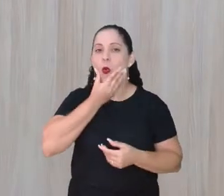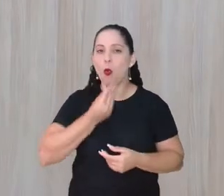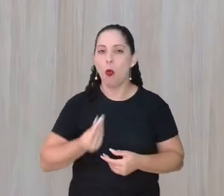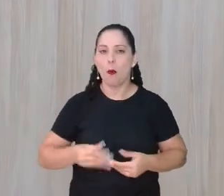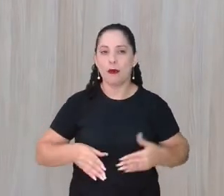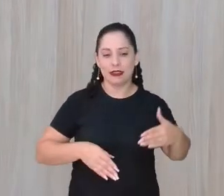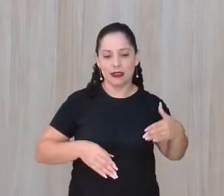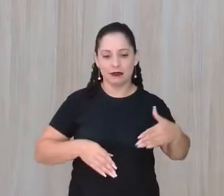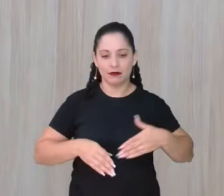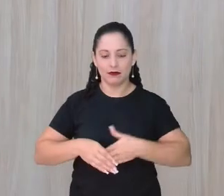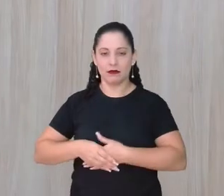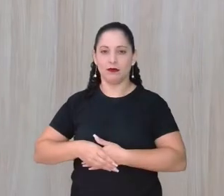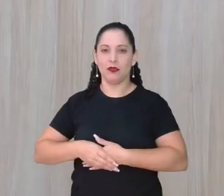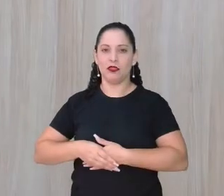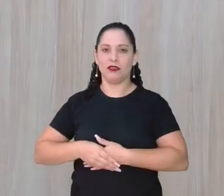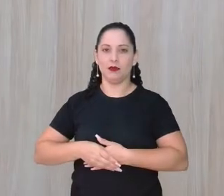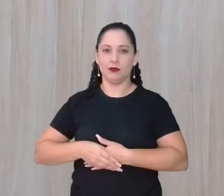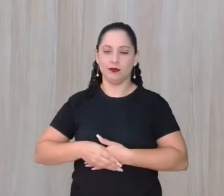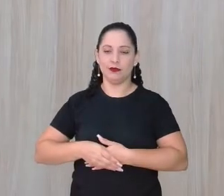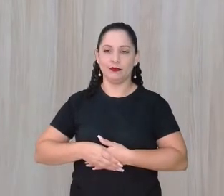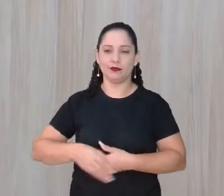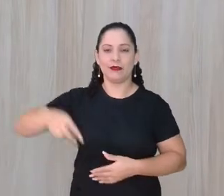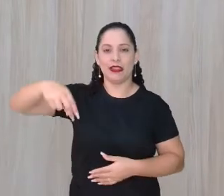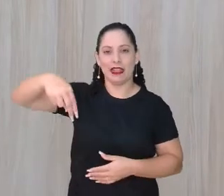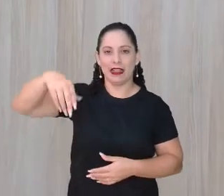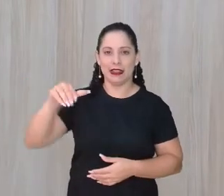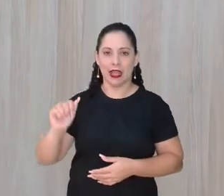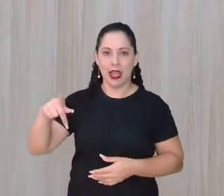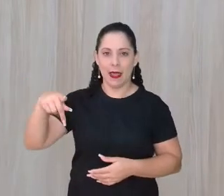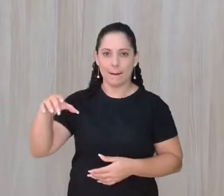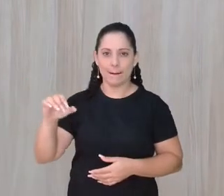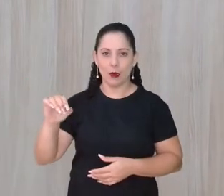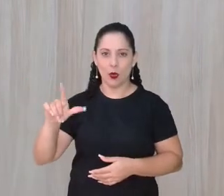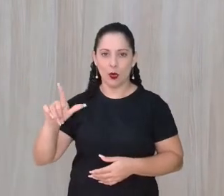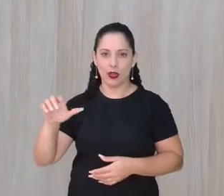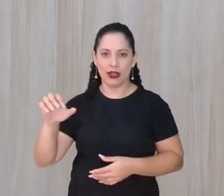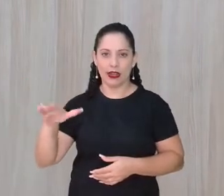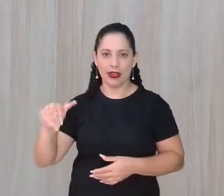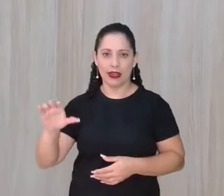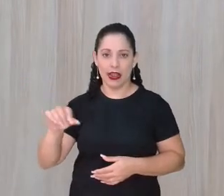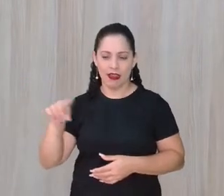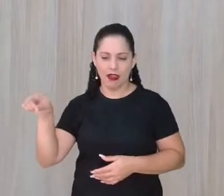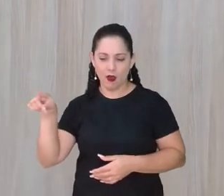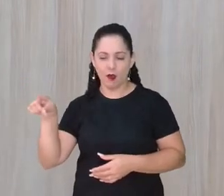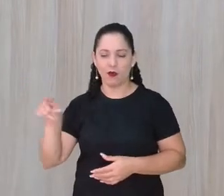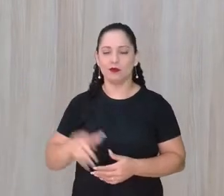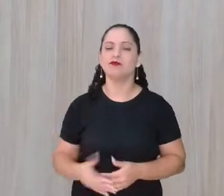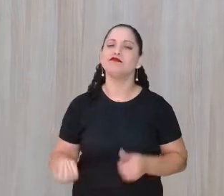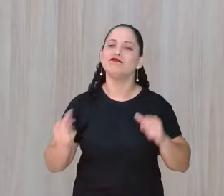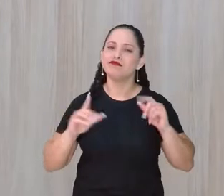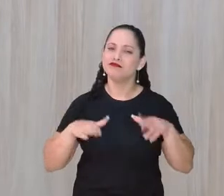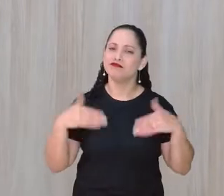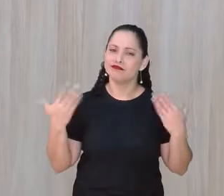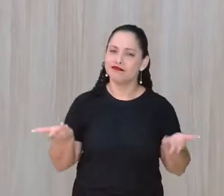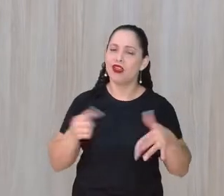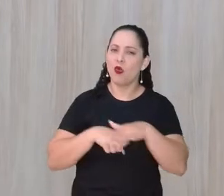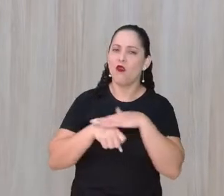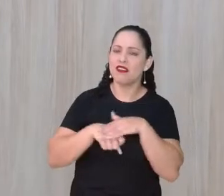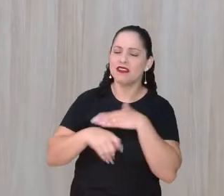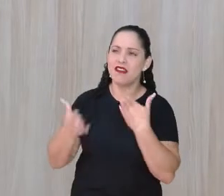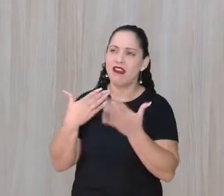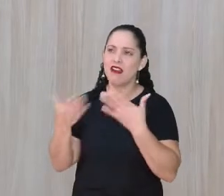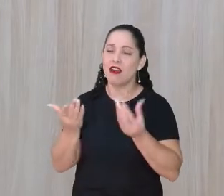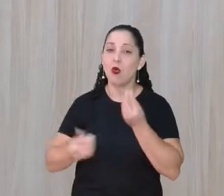certo? Dessa figura aí, Napoleão Bonaparte. A gente vai entender, né, esse episódio, a gente vai conversar um pouquinho como foi mais